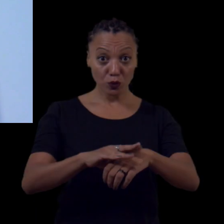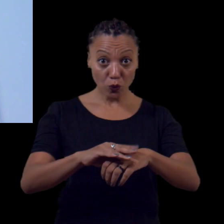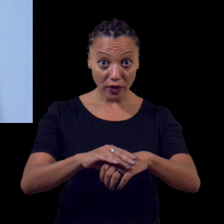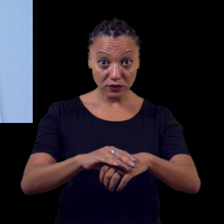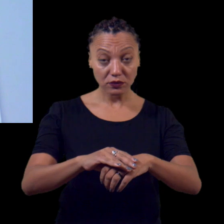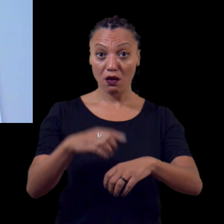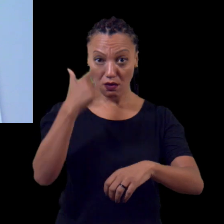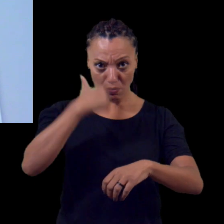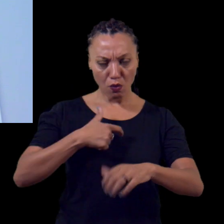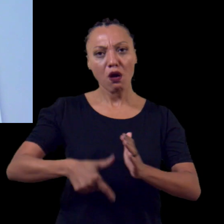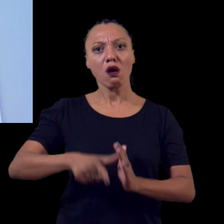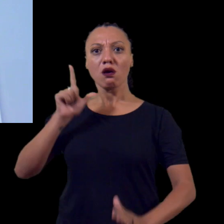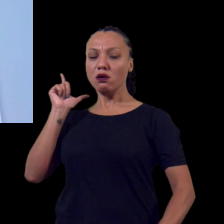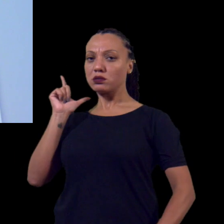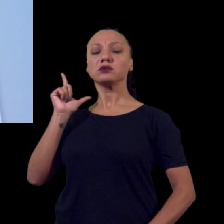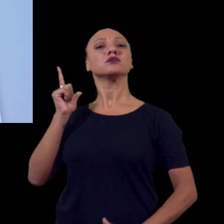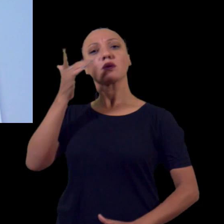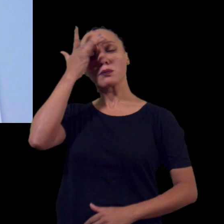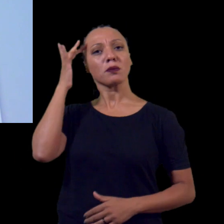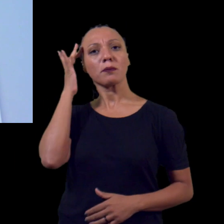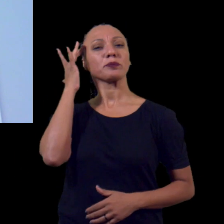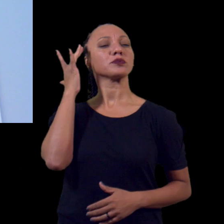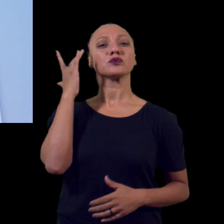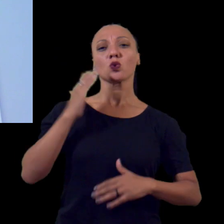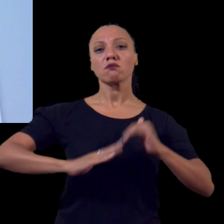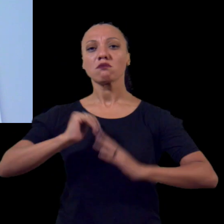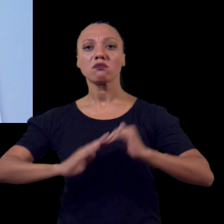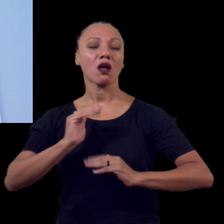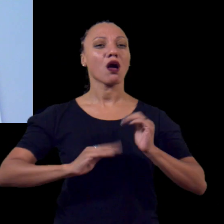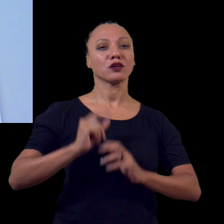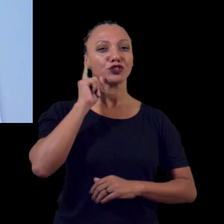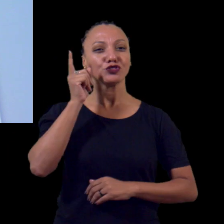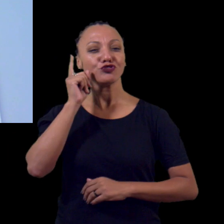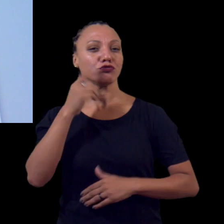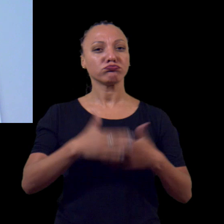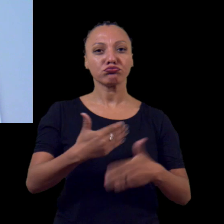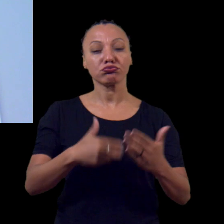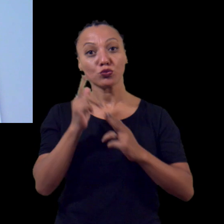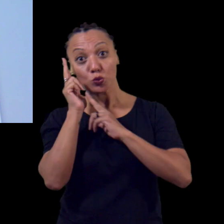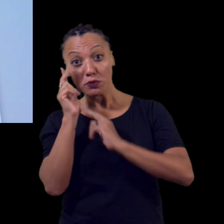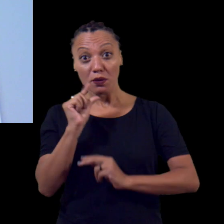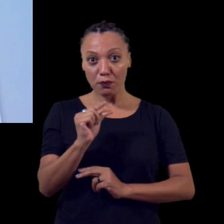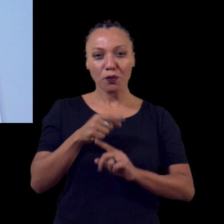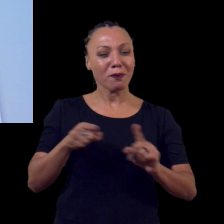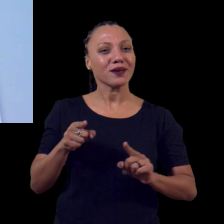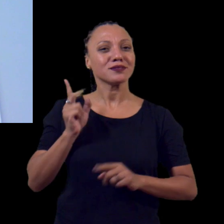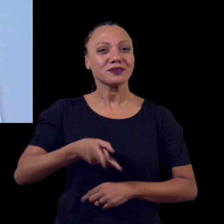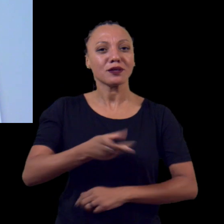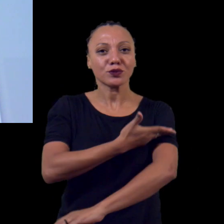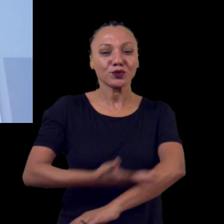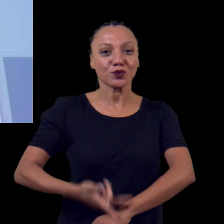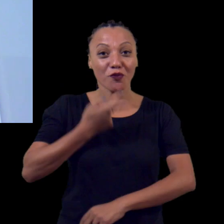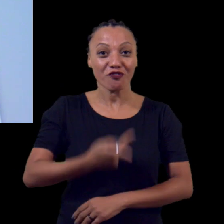Antes da doença eu era uma pessoa bastante ativa, dormia pouco e fazia meu dia render. Uma frase que eu sempre falava faz